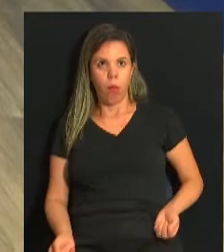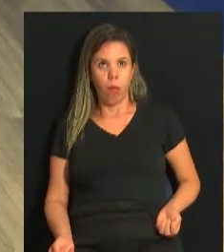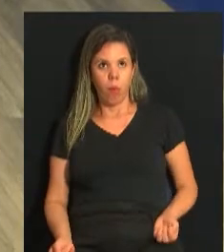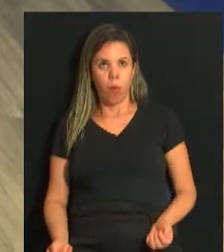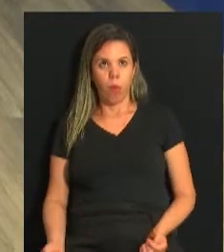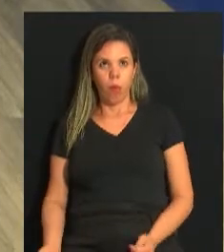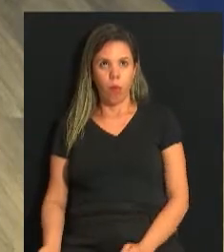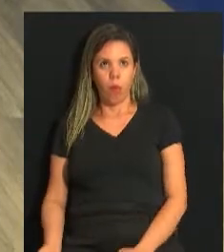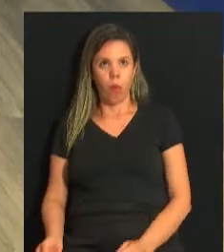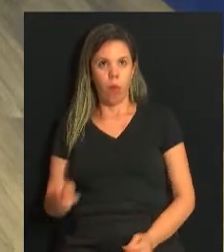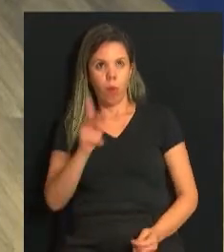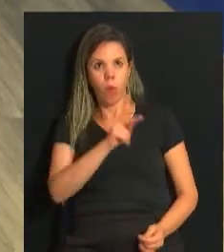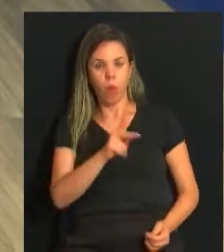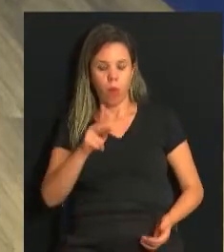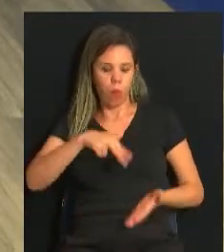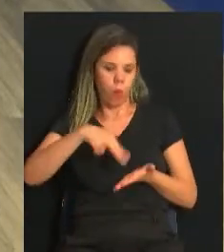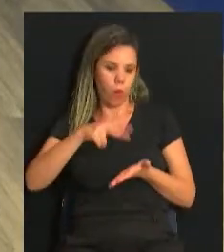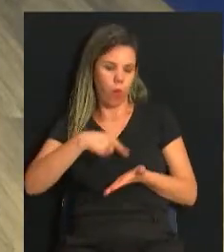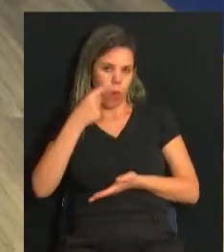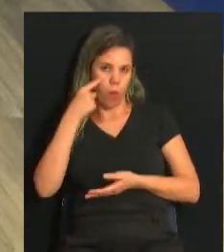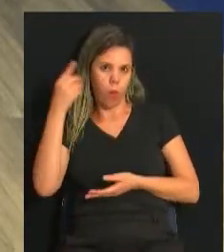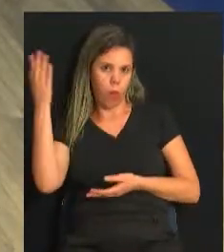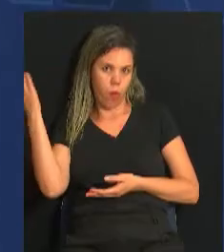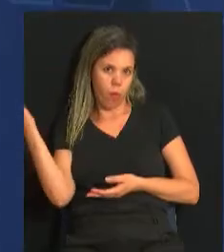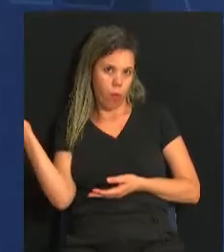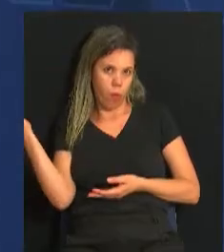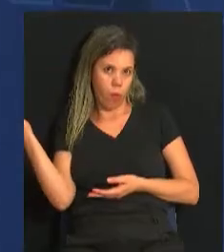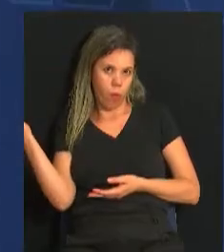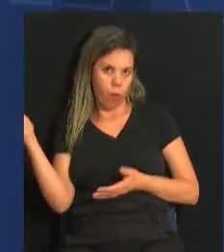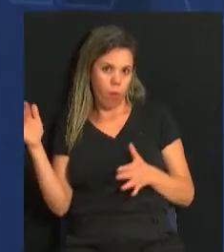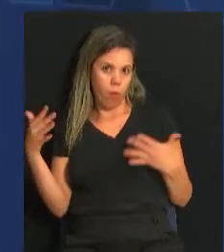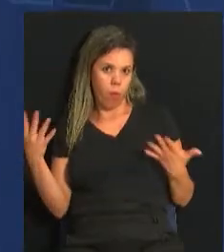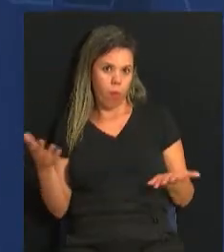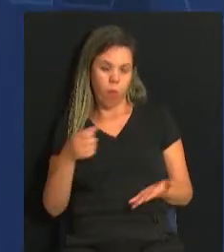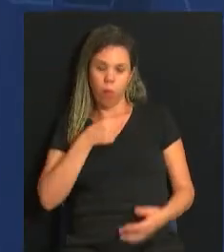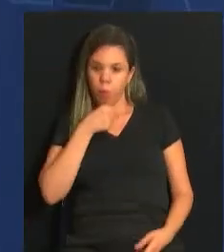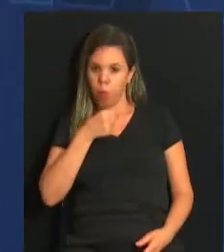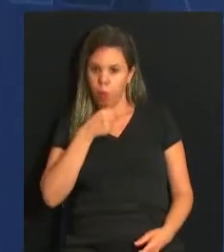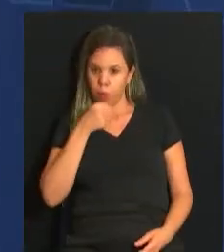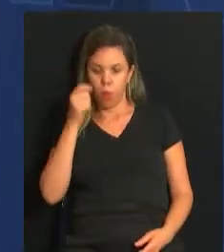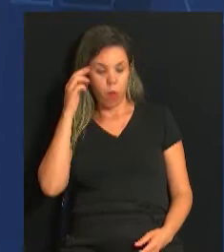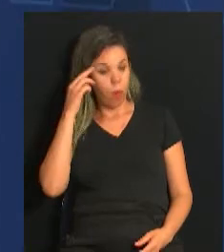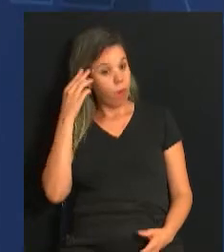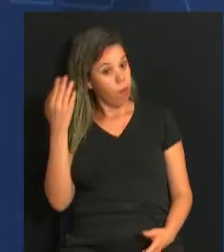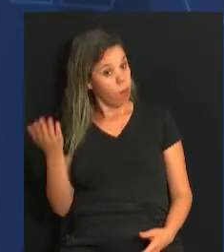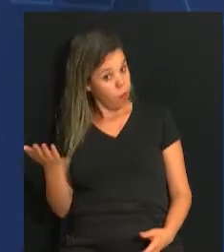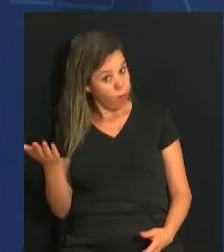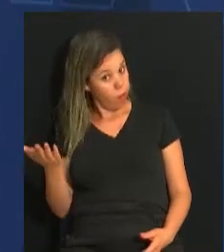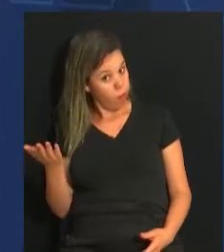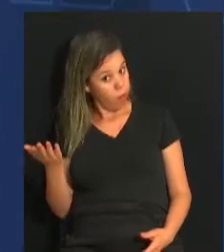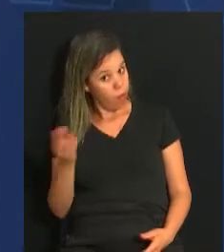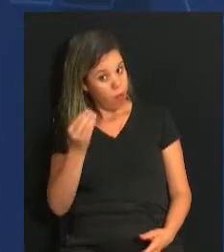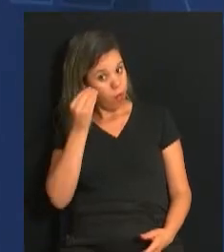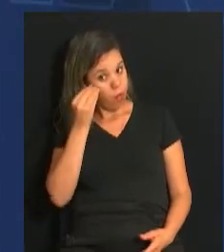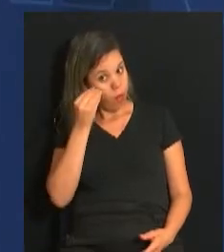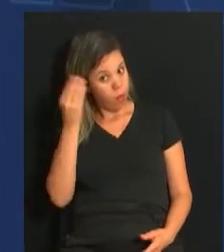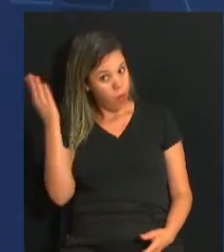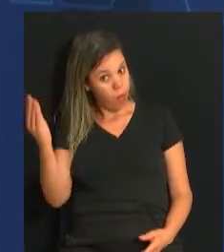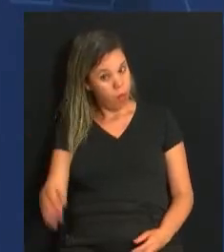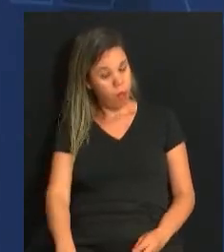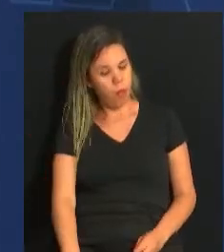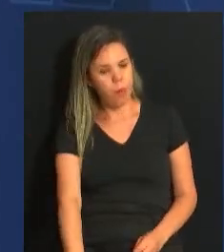uma professora de dança Será que o nosso repórter o André aranha se arriscou nessa